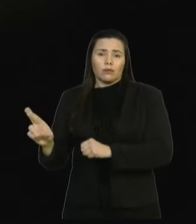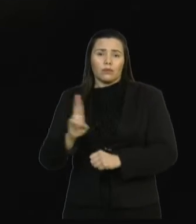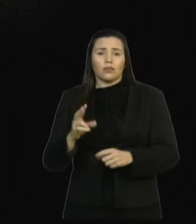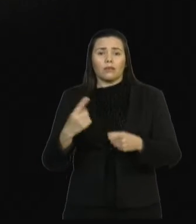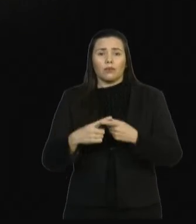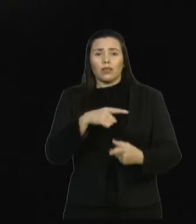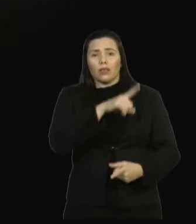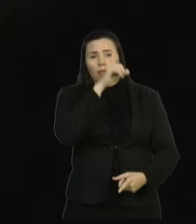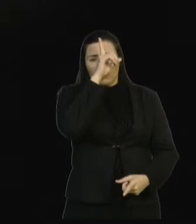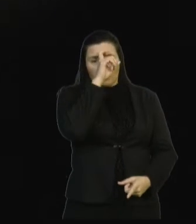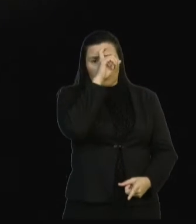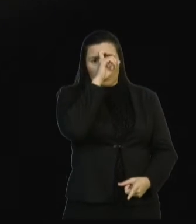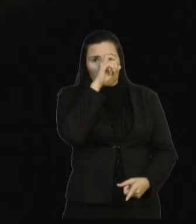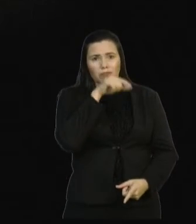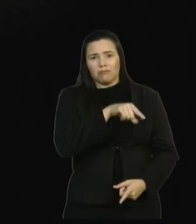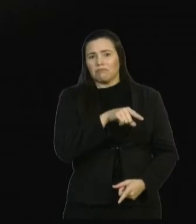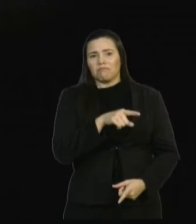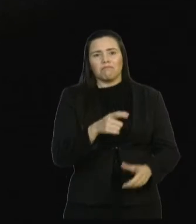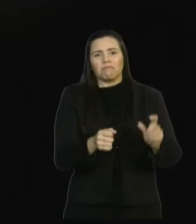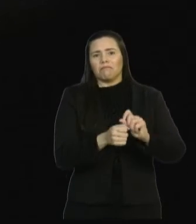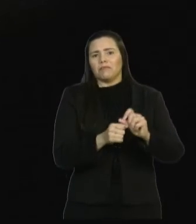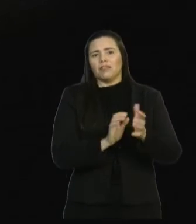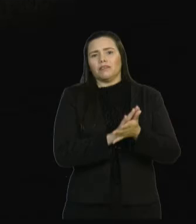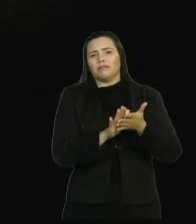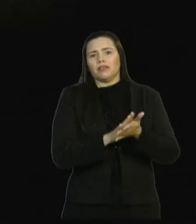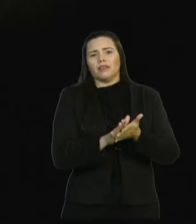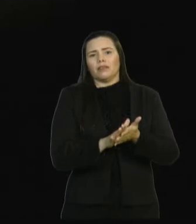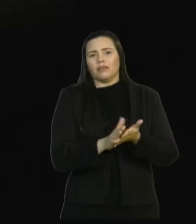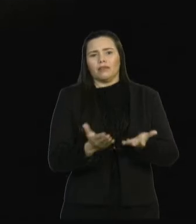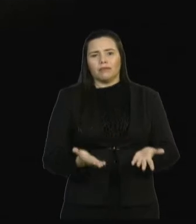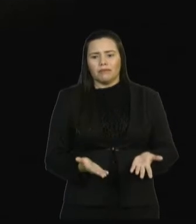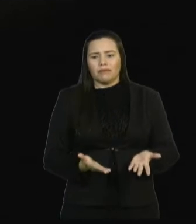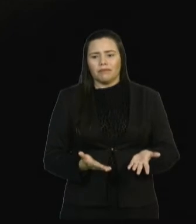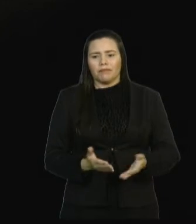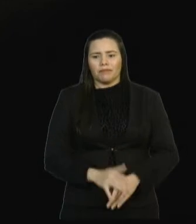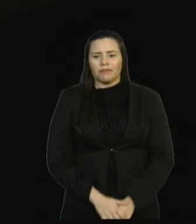resposta, sobretudo no Covid, por parte desse contrato. Fica aqui